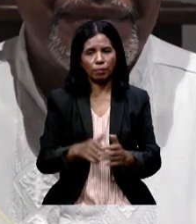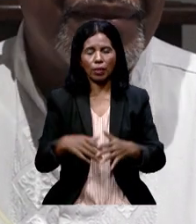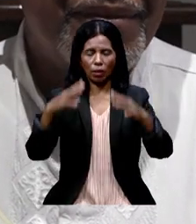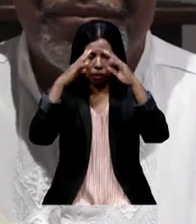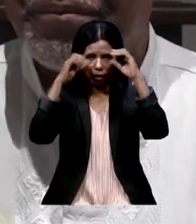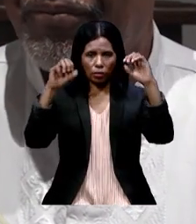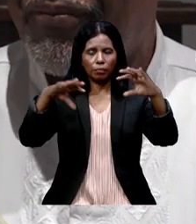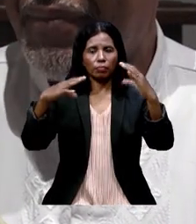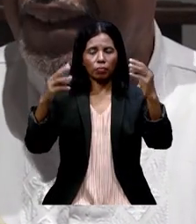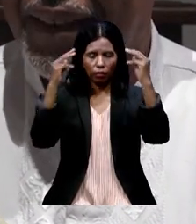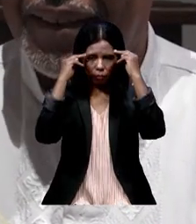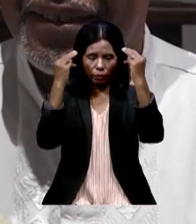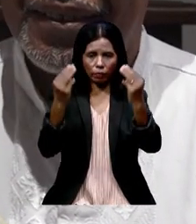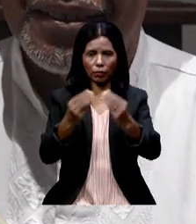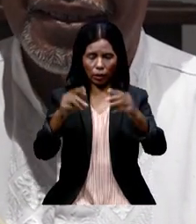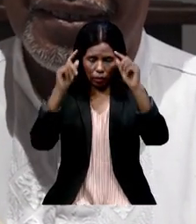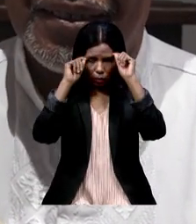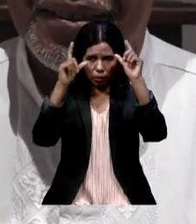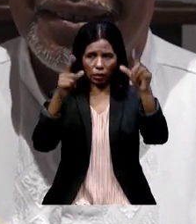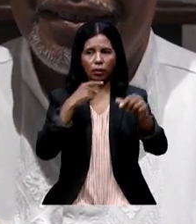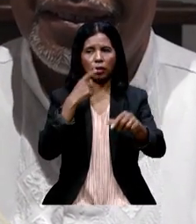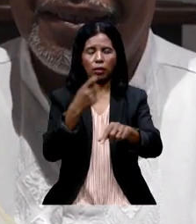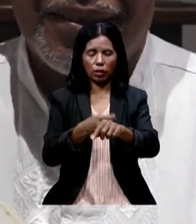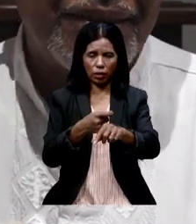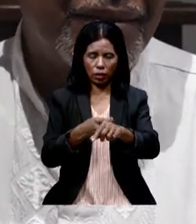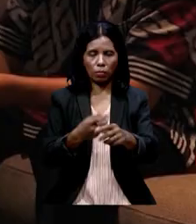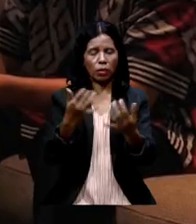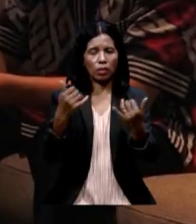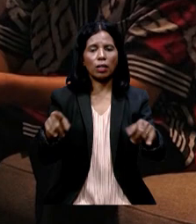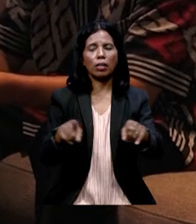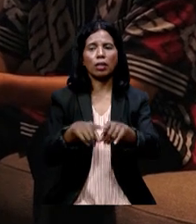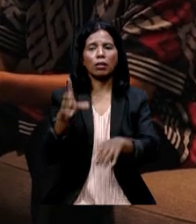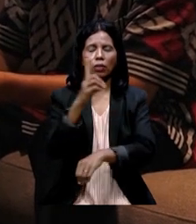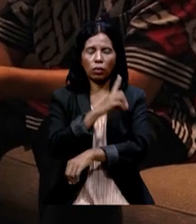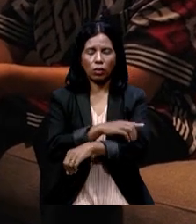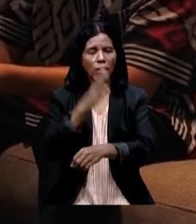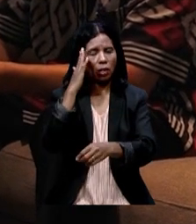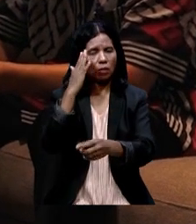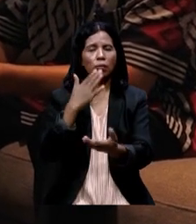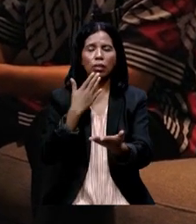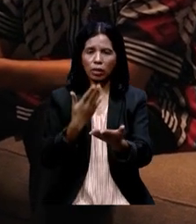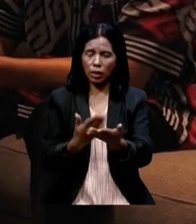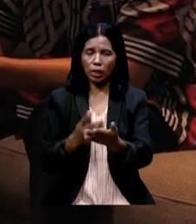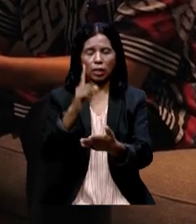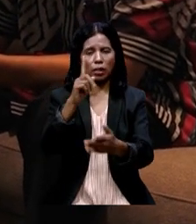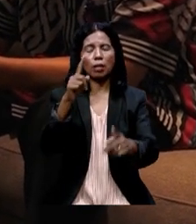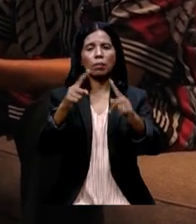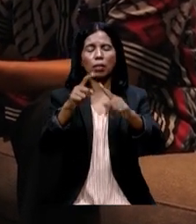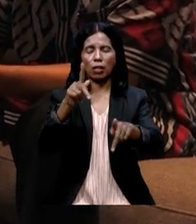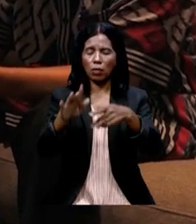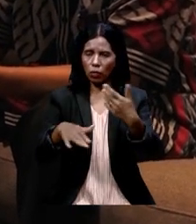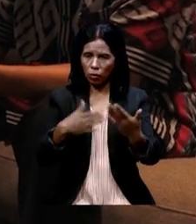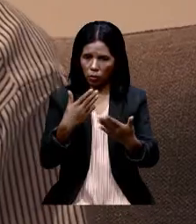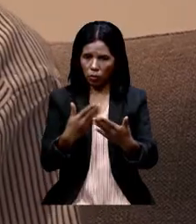Presidente do Conselho Islâmico Timor-Leste considera tempo Ramadan, né? Hanesan Loron reflexão dia ida ba comunidade muçulmana